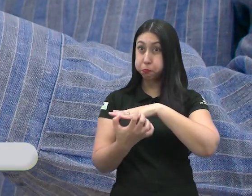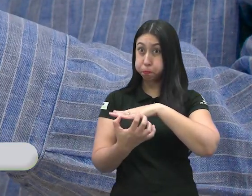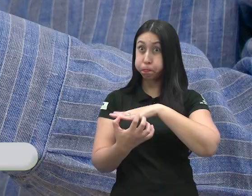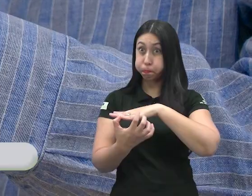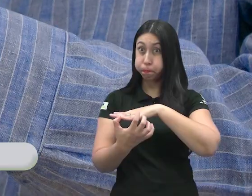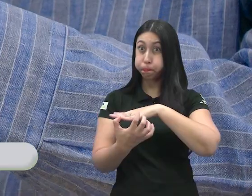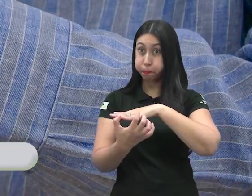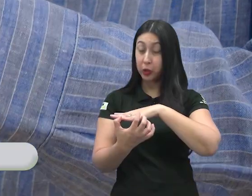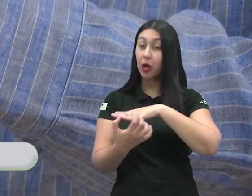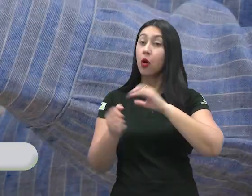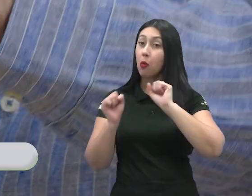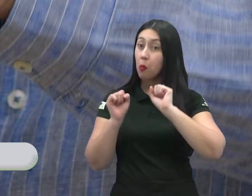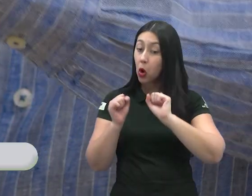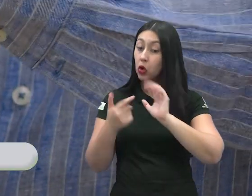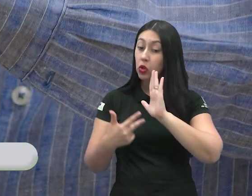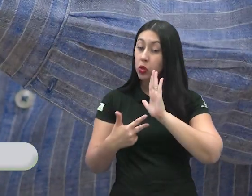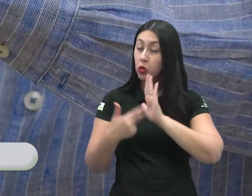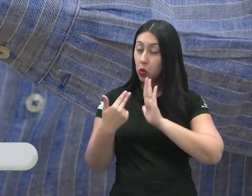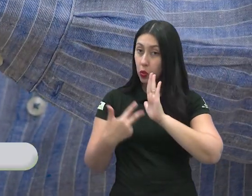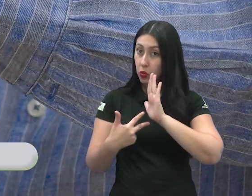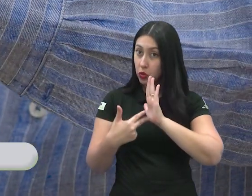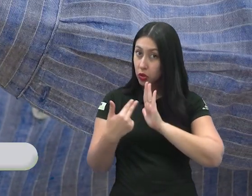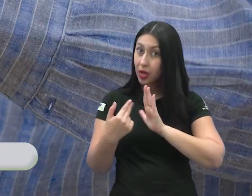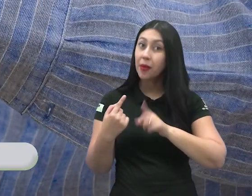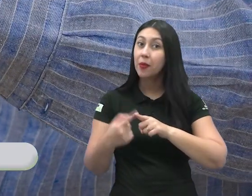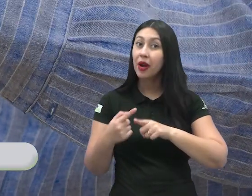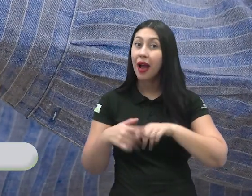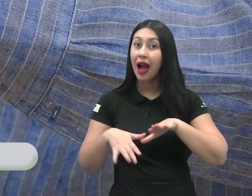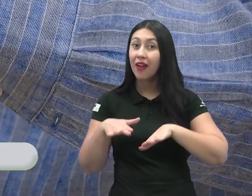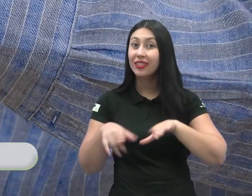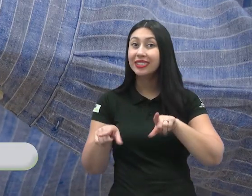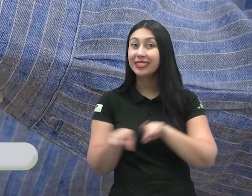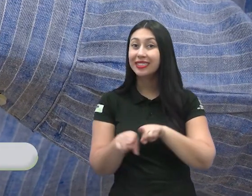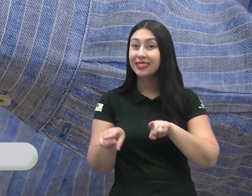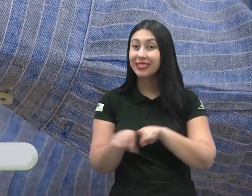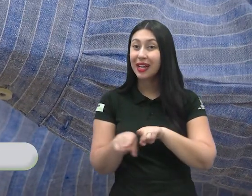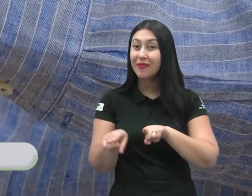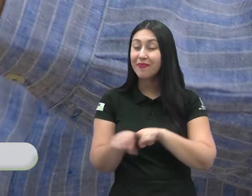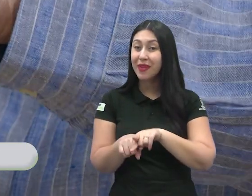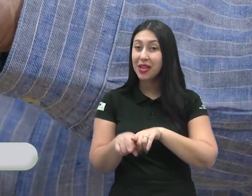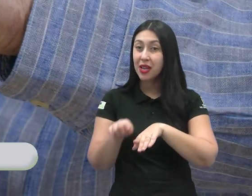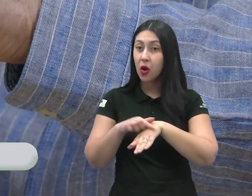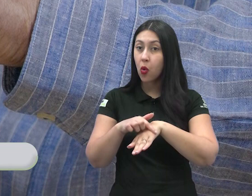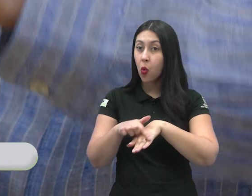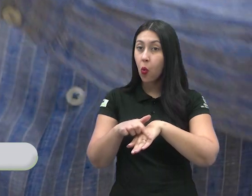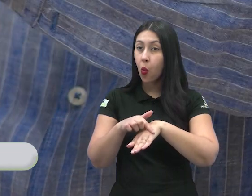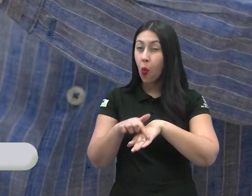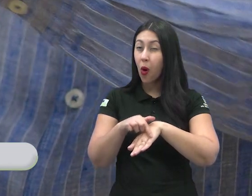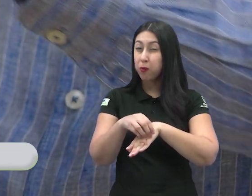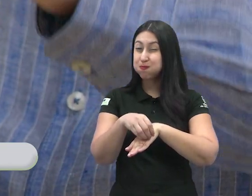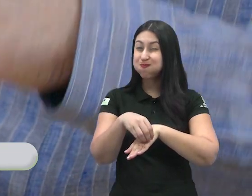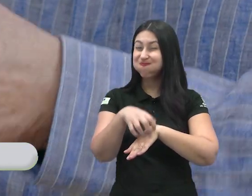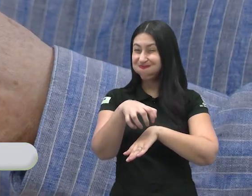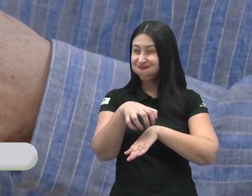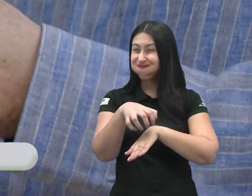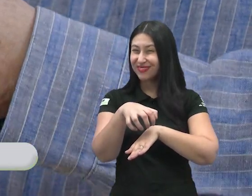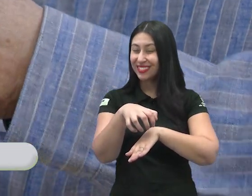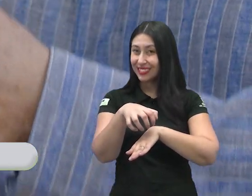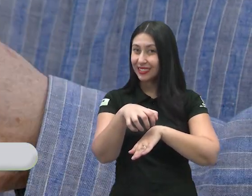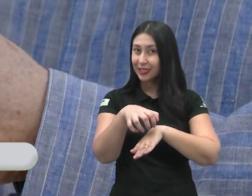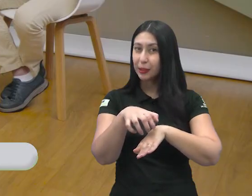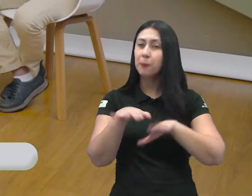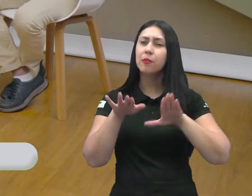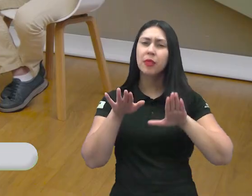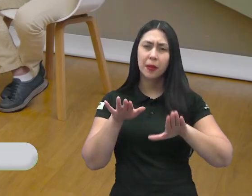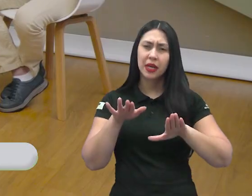tratamento cirúrgico, pode causar calosidade no dorso do quinto dedo. E o tratamento cirúrgico resolve isso muito bem, fica